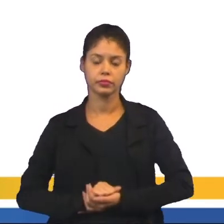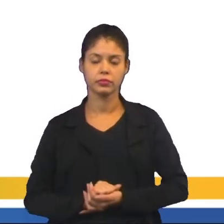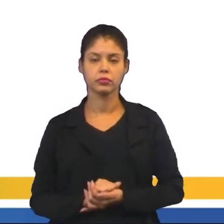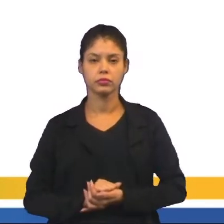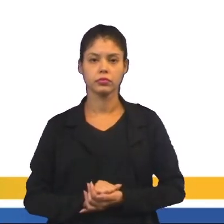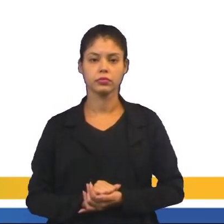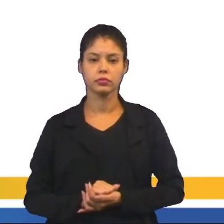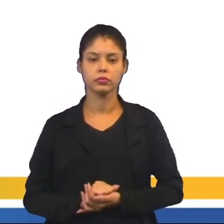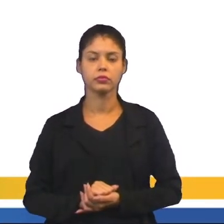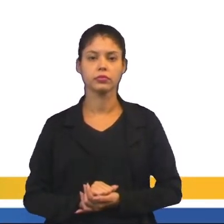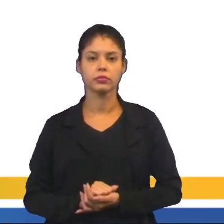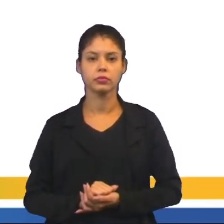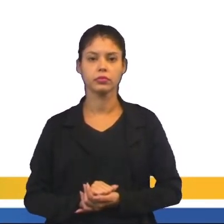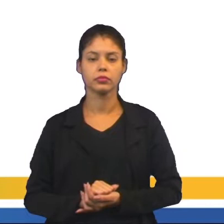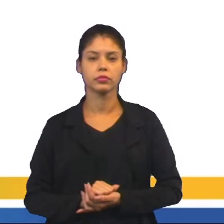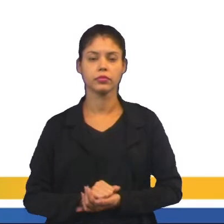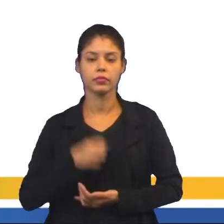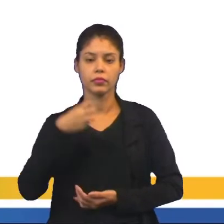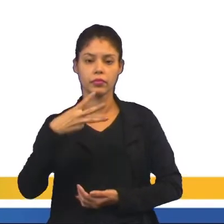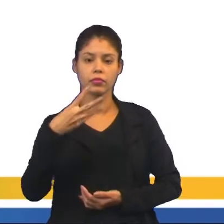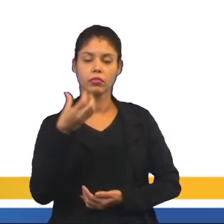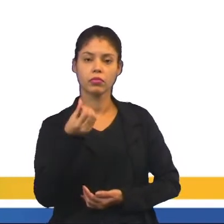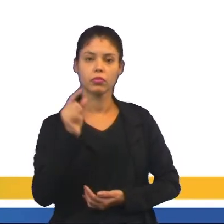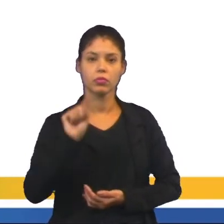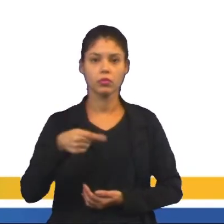0,368, ou seja,